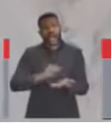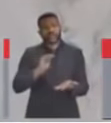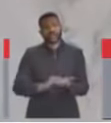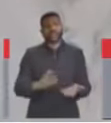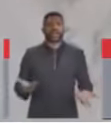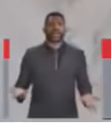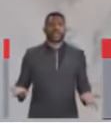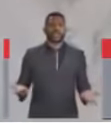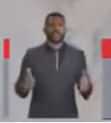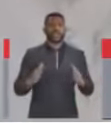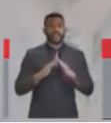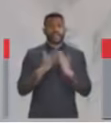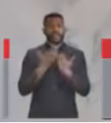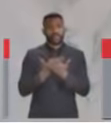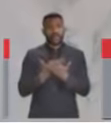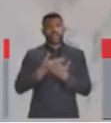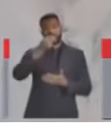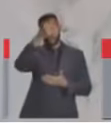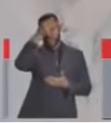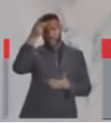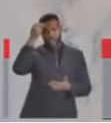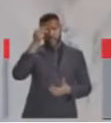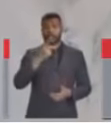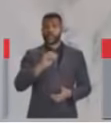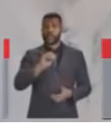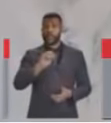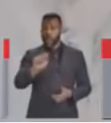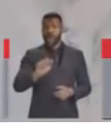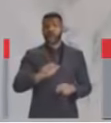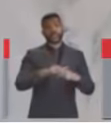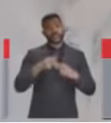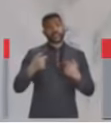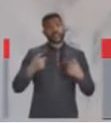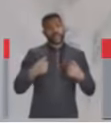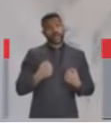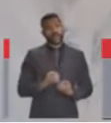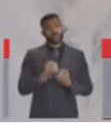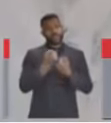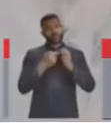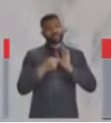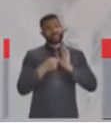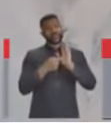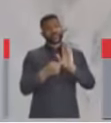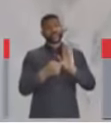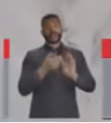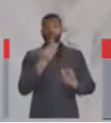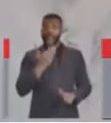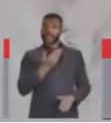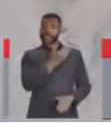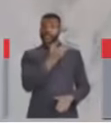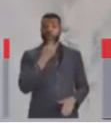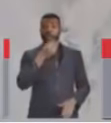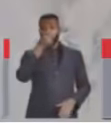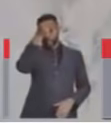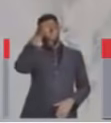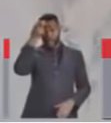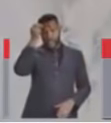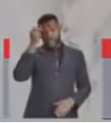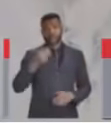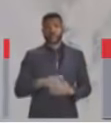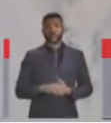grande também na rede Municipal de Poá por isso que eu quero aqui manifestar Nossa foi fazer uma pena o prefeito de